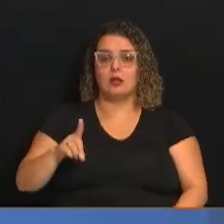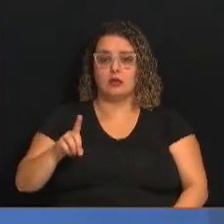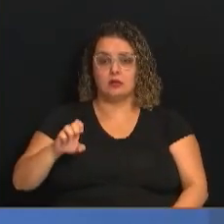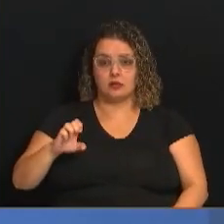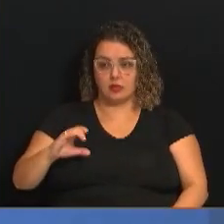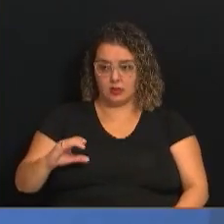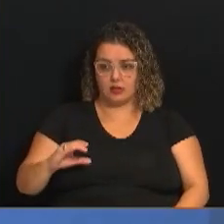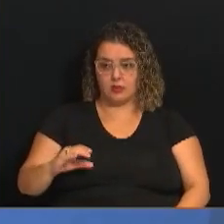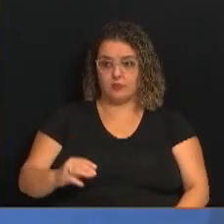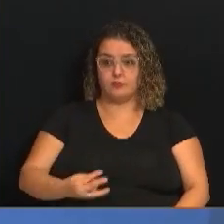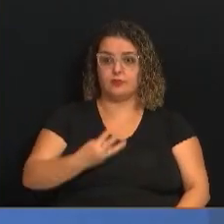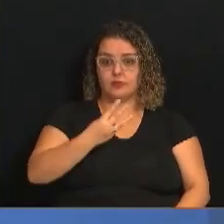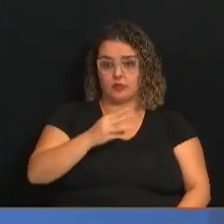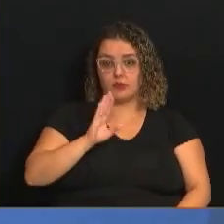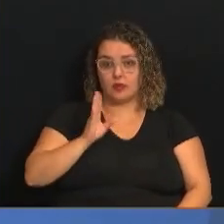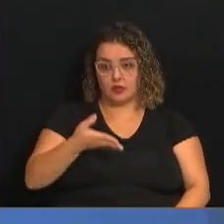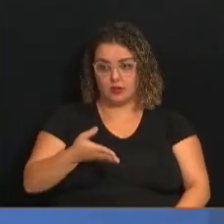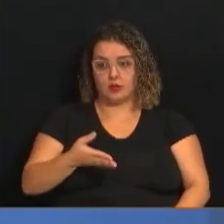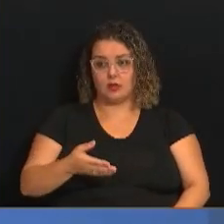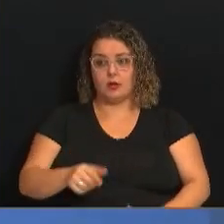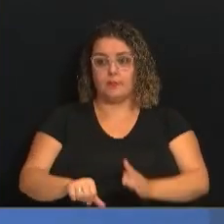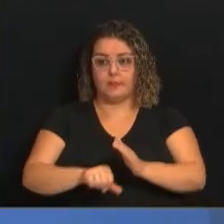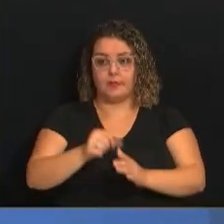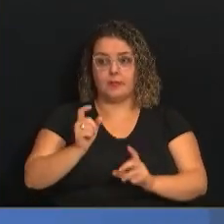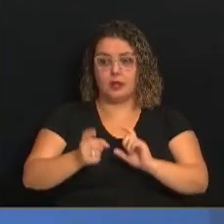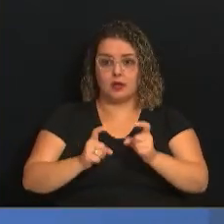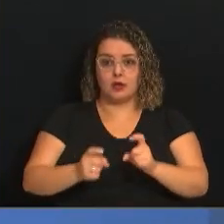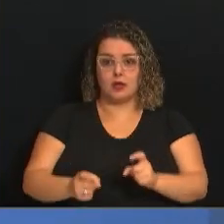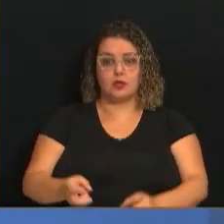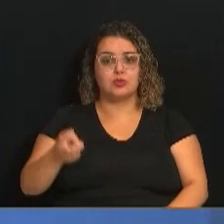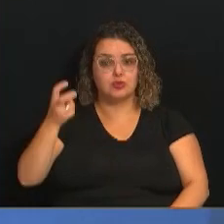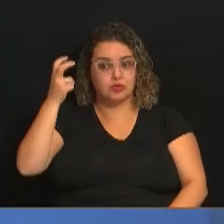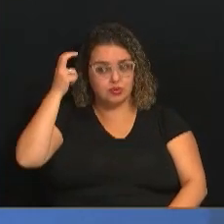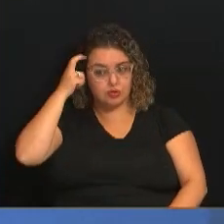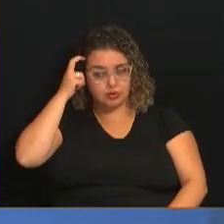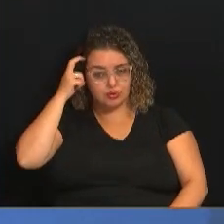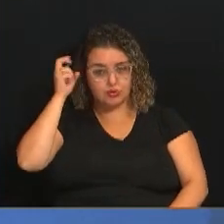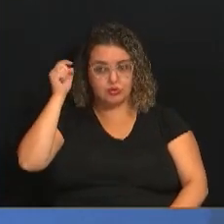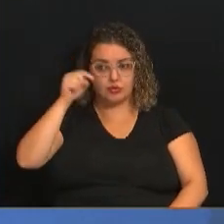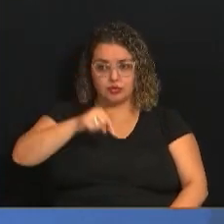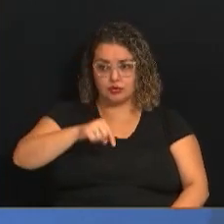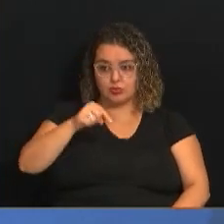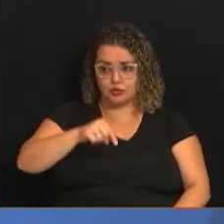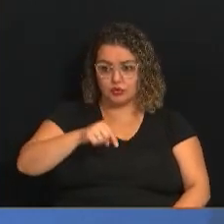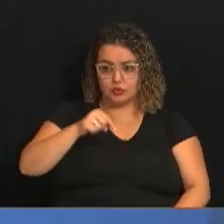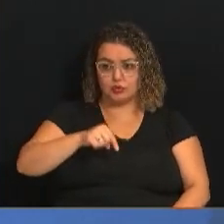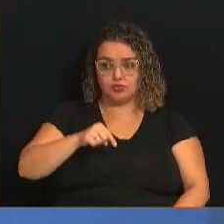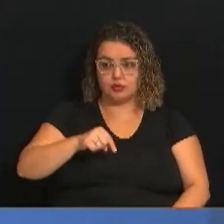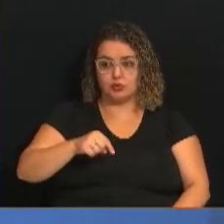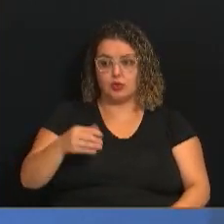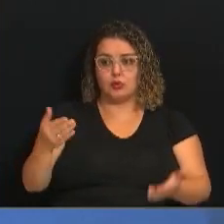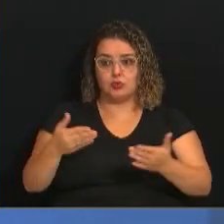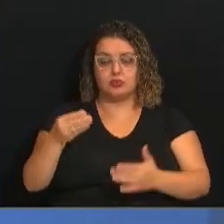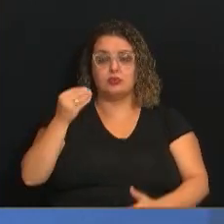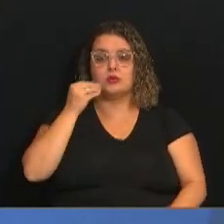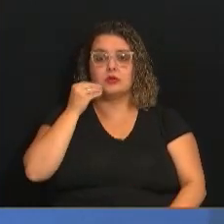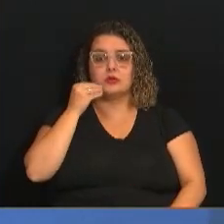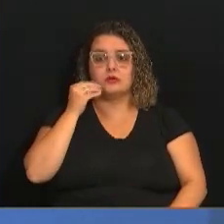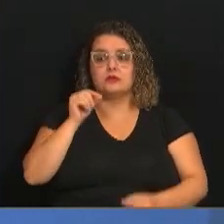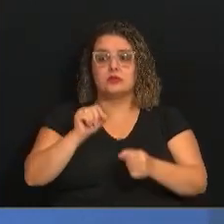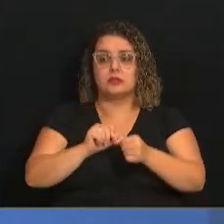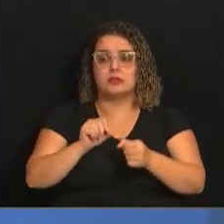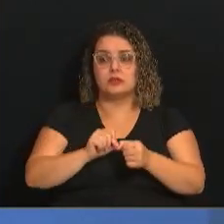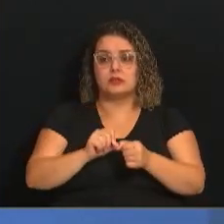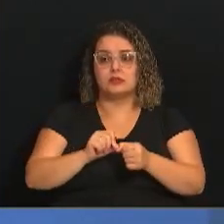reunião extraordinária da Comissão de Cultura, que hoje vai tentar fazer o seguinte: ela